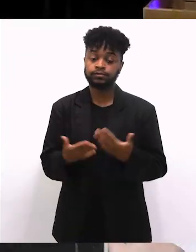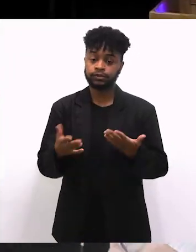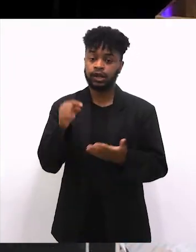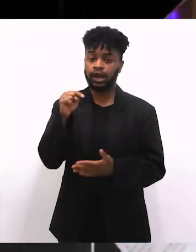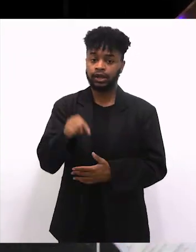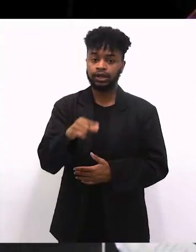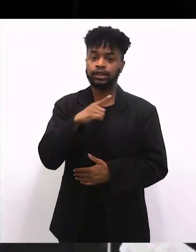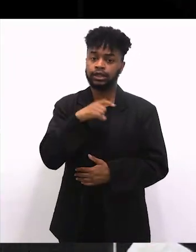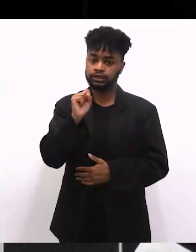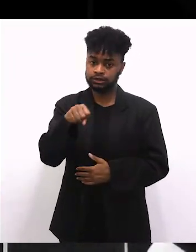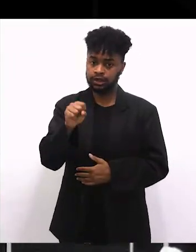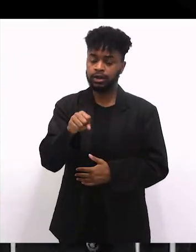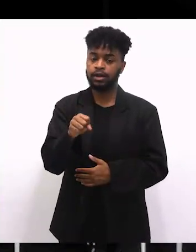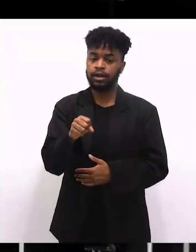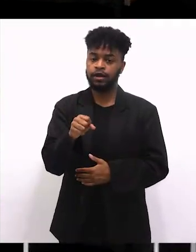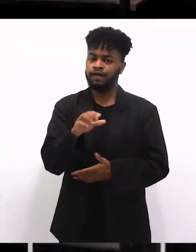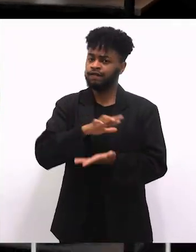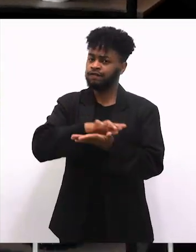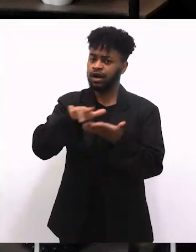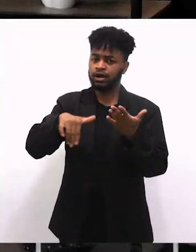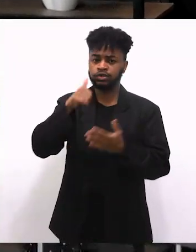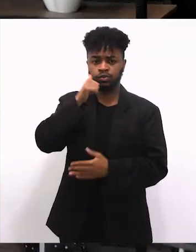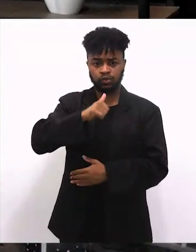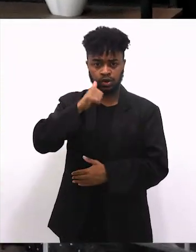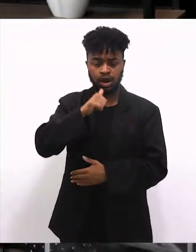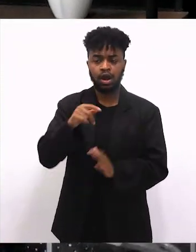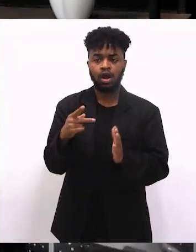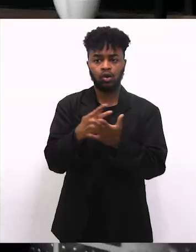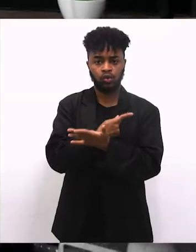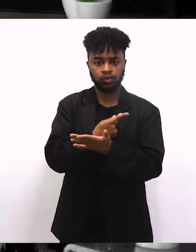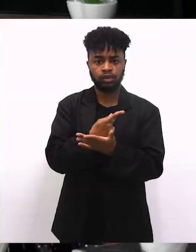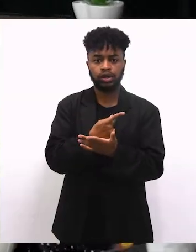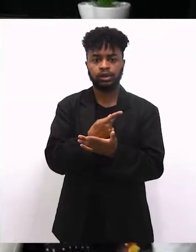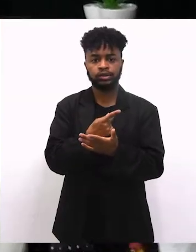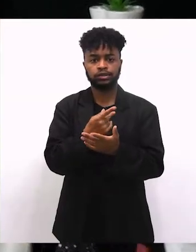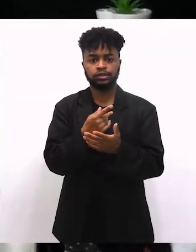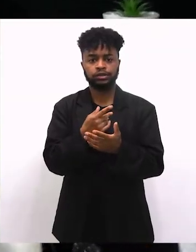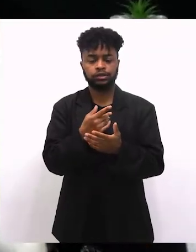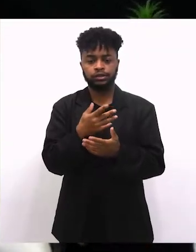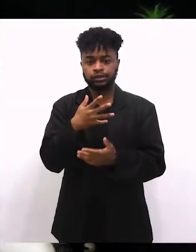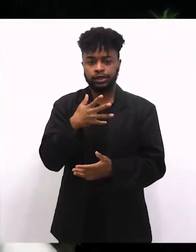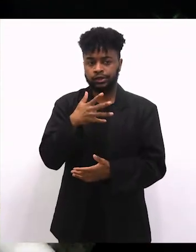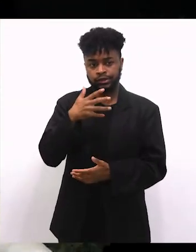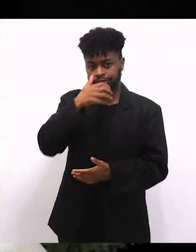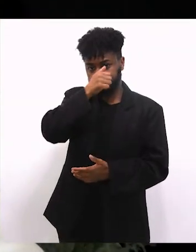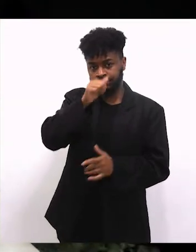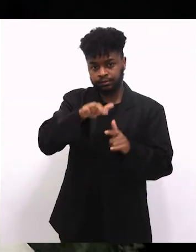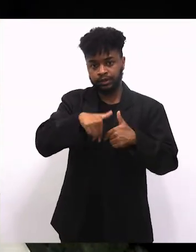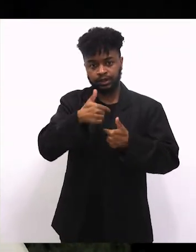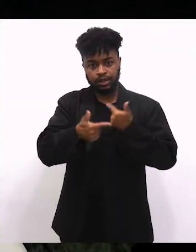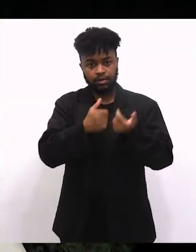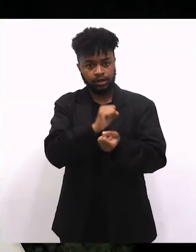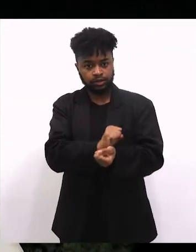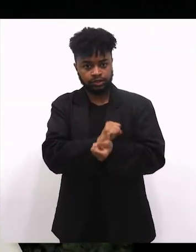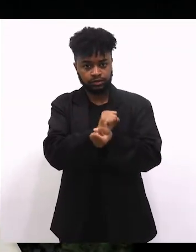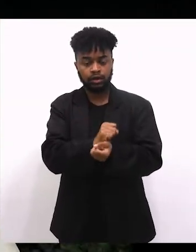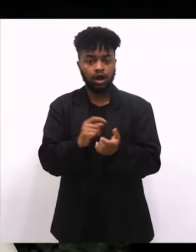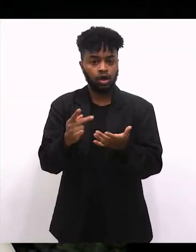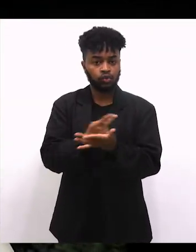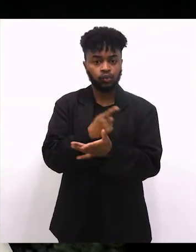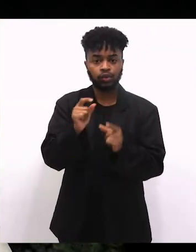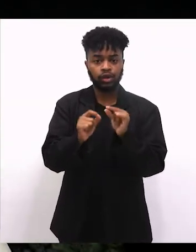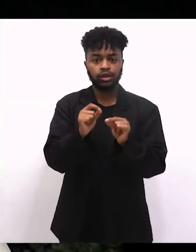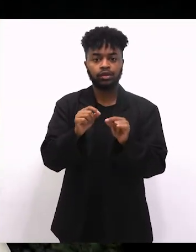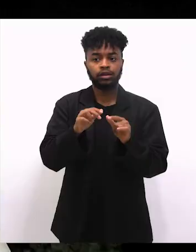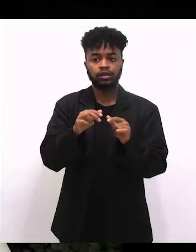gente tem, sim, muitas mulheres, né, que são resgatadas em situações de trabalho escravo doméstico e que foram vítimas de